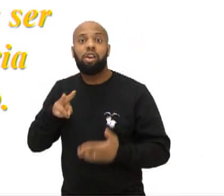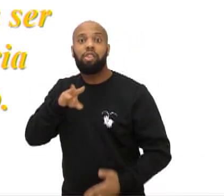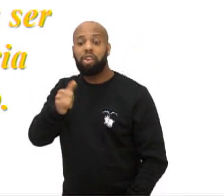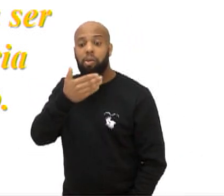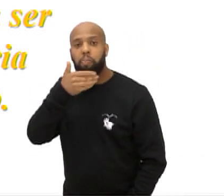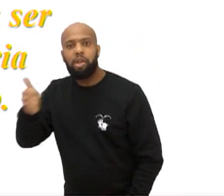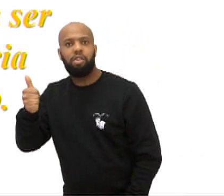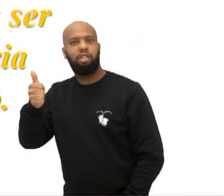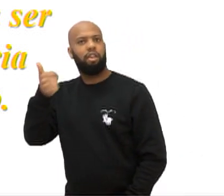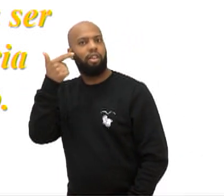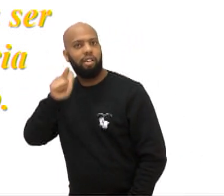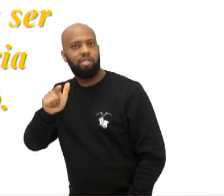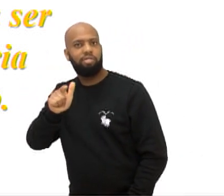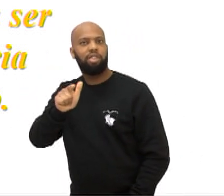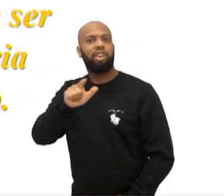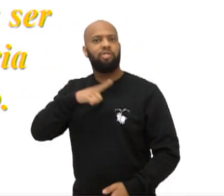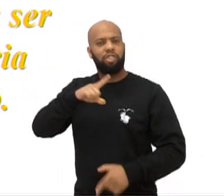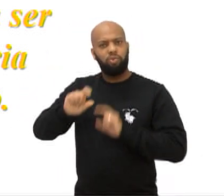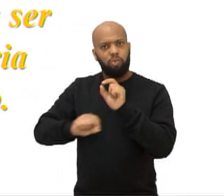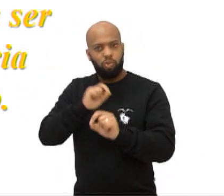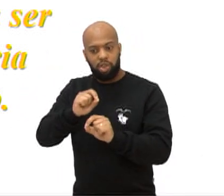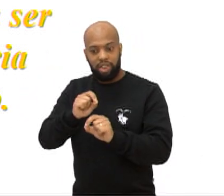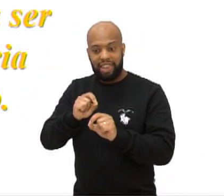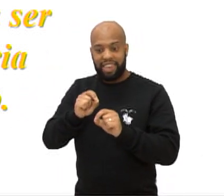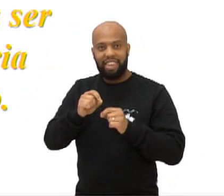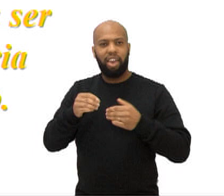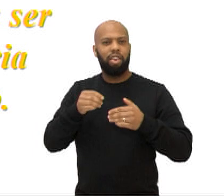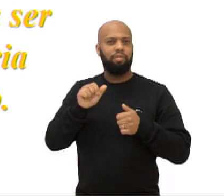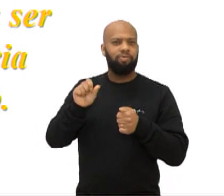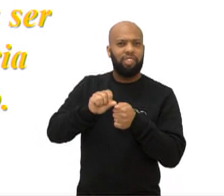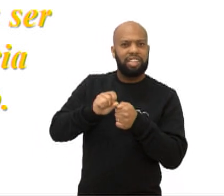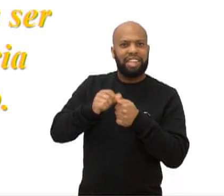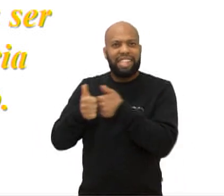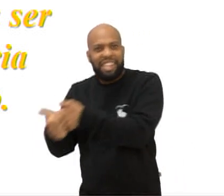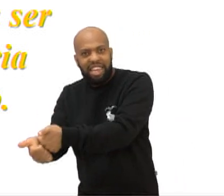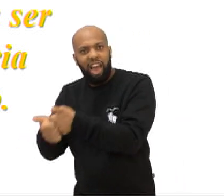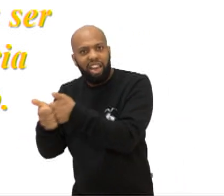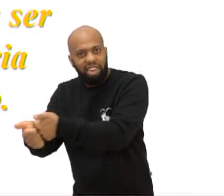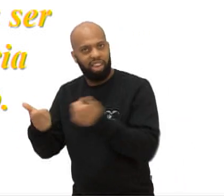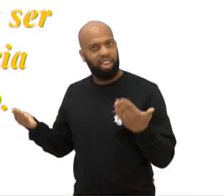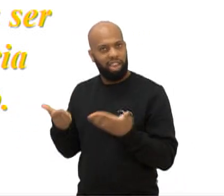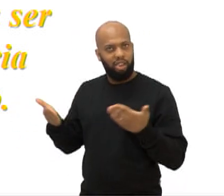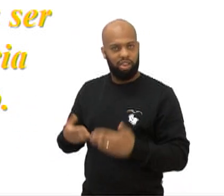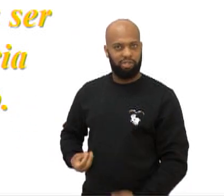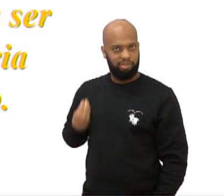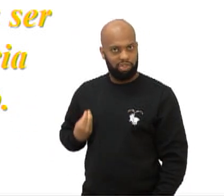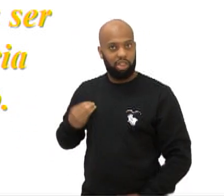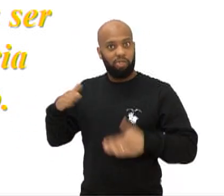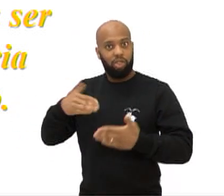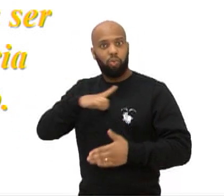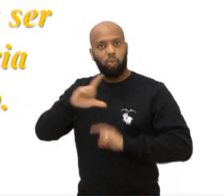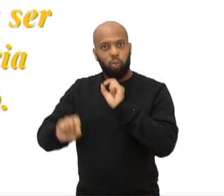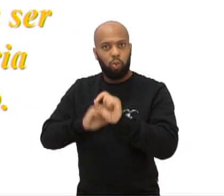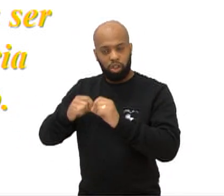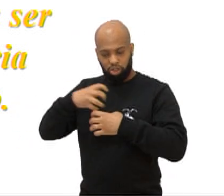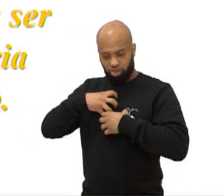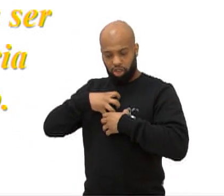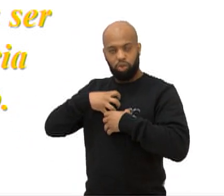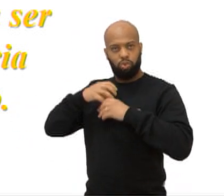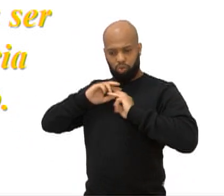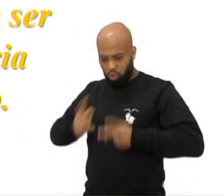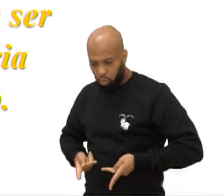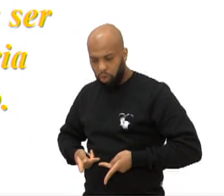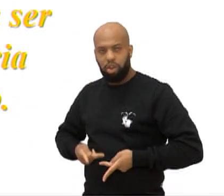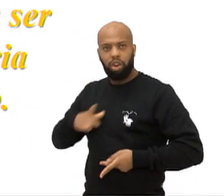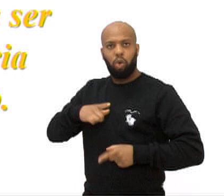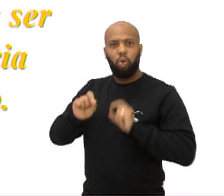para orientar as nossas ações no presente. Então, os comportamentos humanos tendem a ser cíclicos,